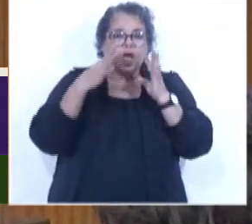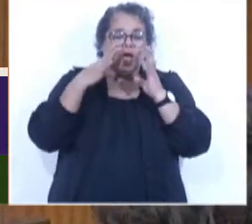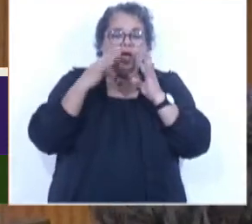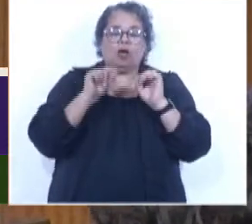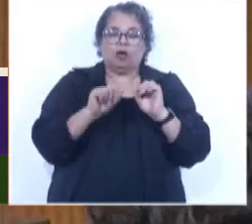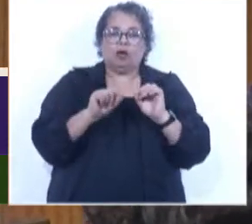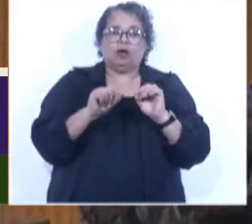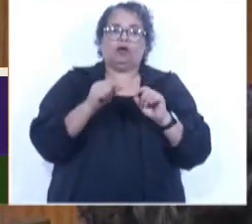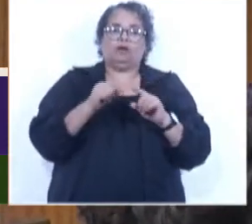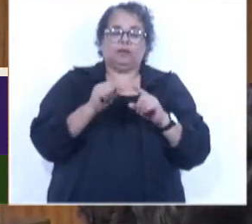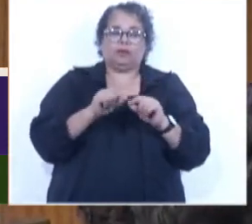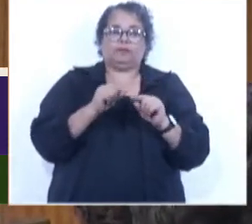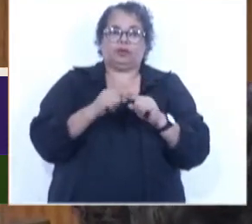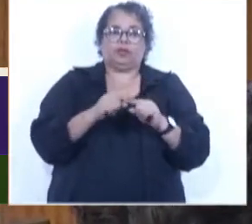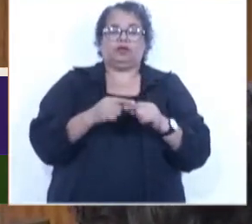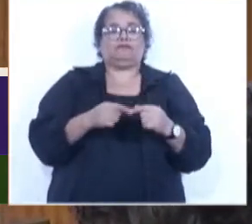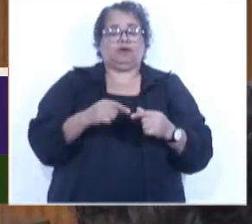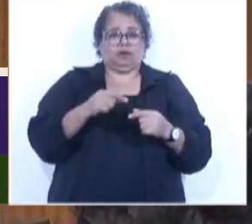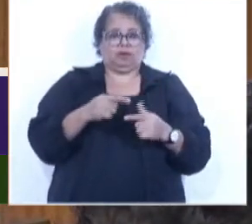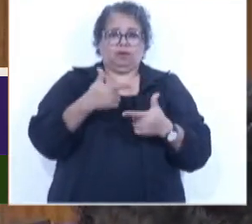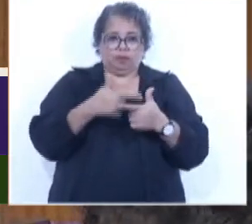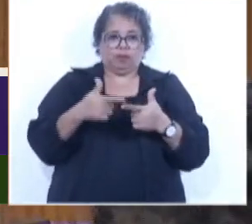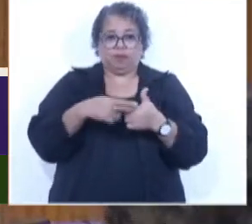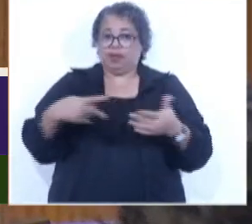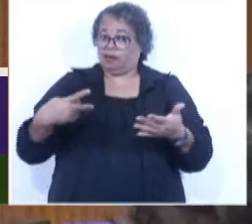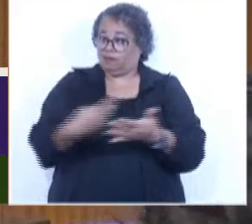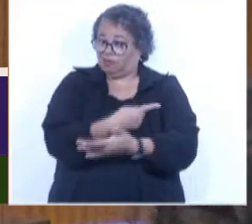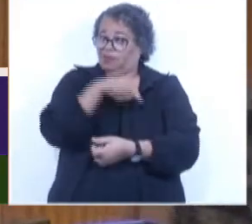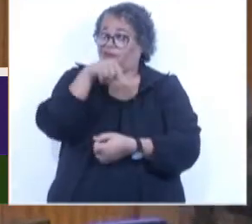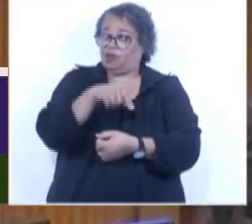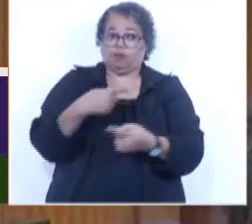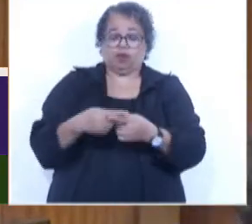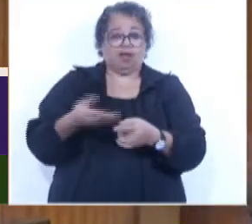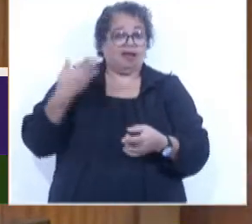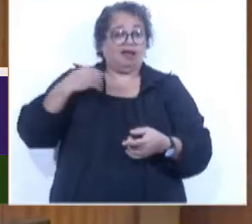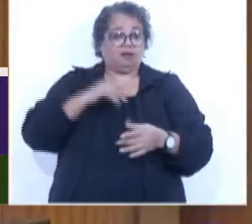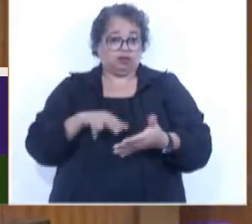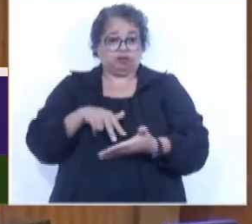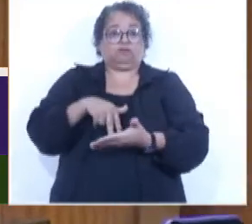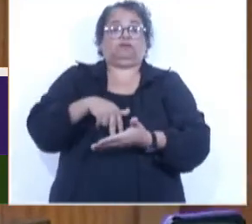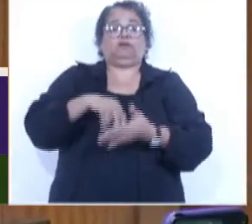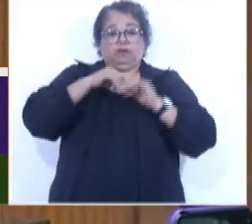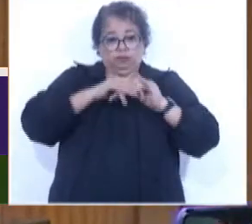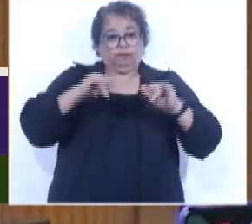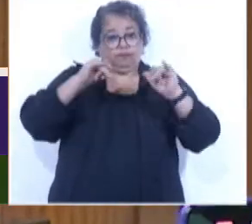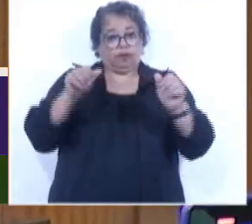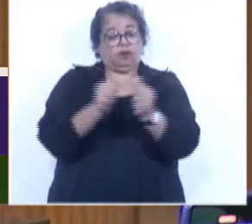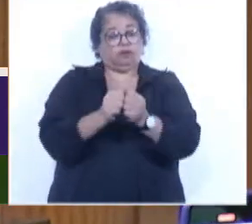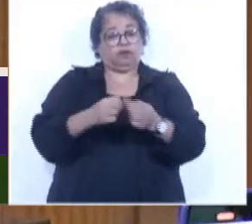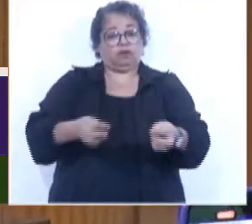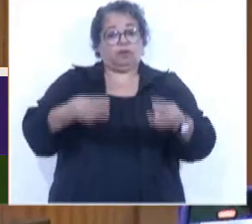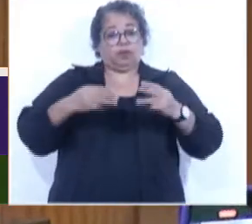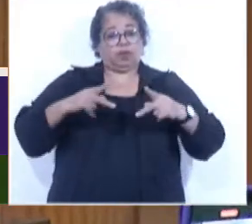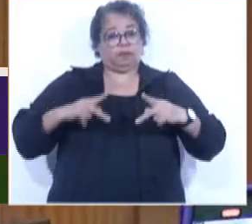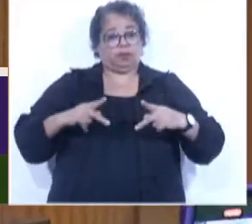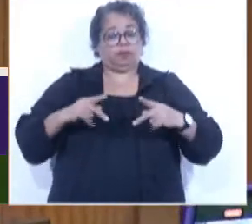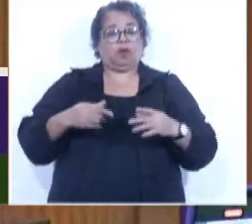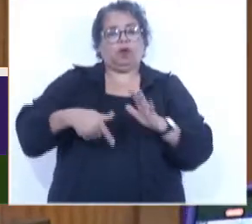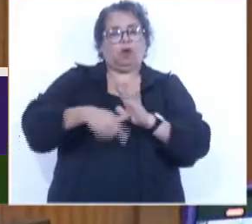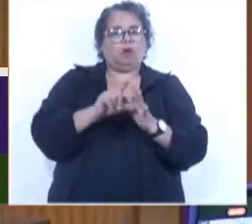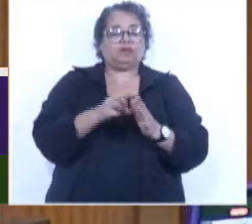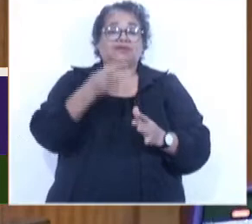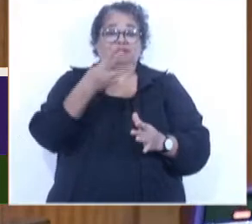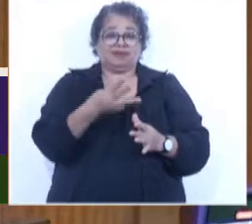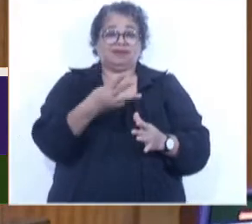daqui nos assusta e foi uma tragédia anunciada por nós aqui nessa Tribuna e junto ao Ministério Público ontem três trabalhadores do